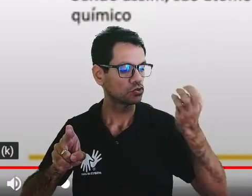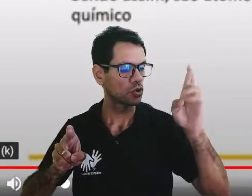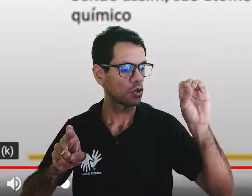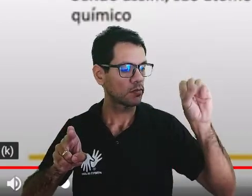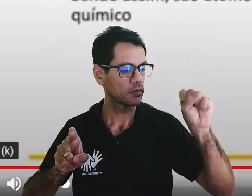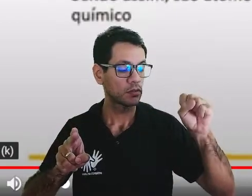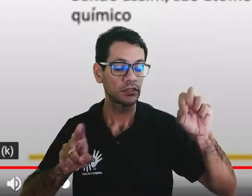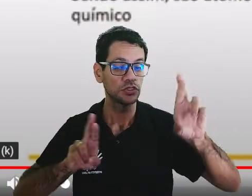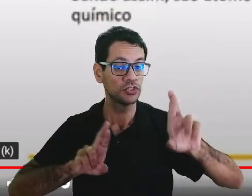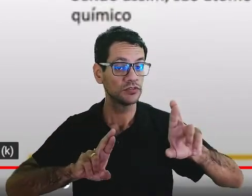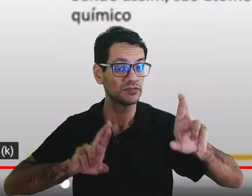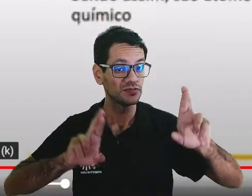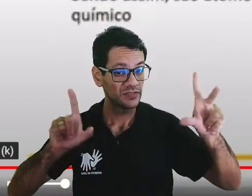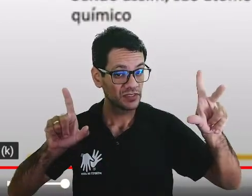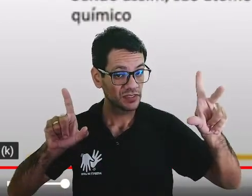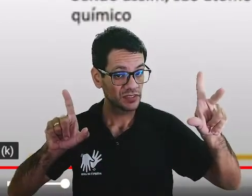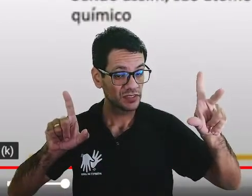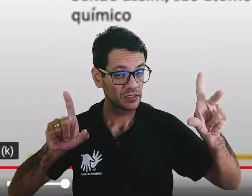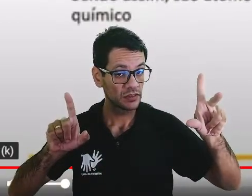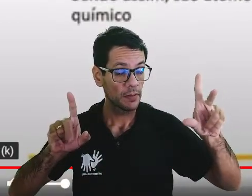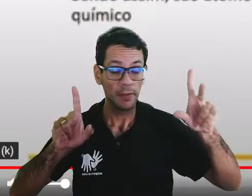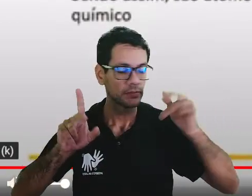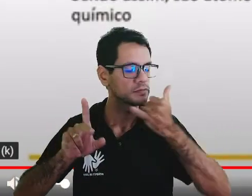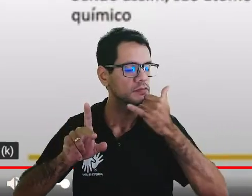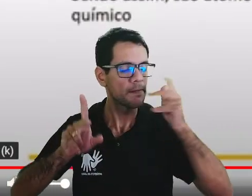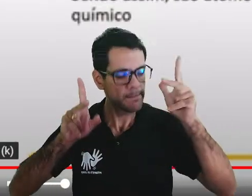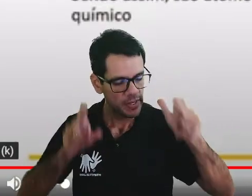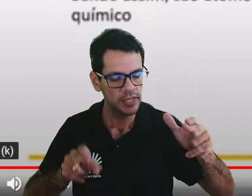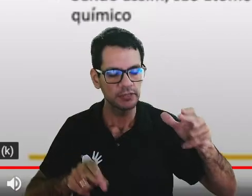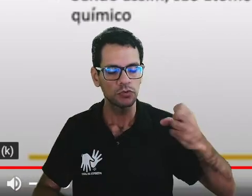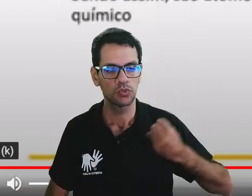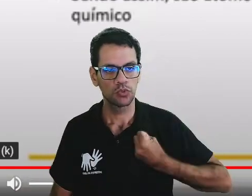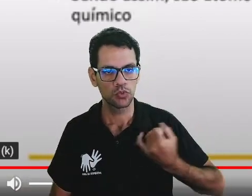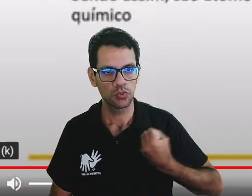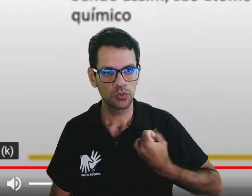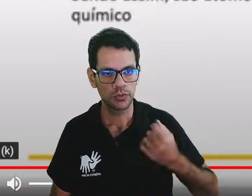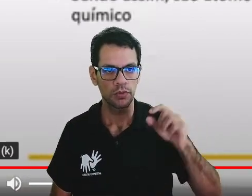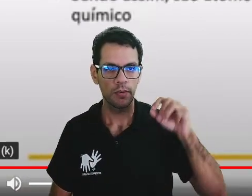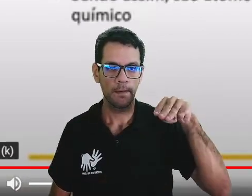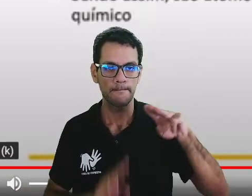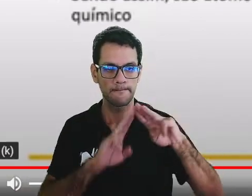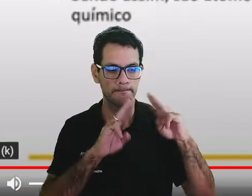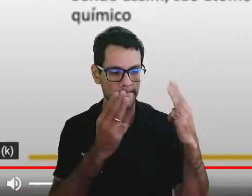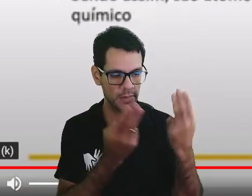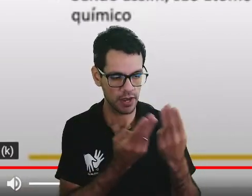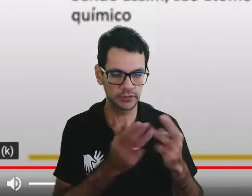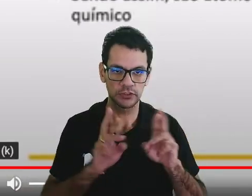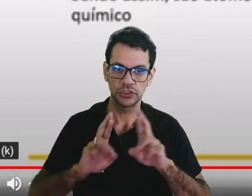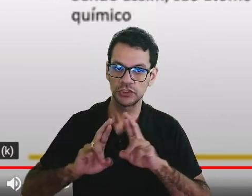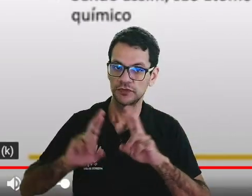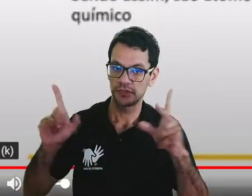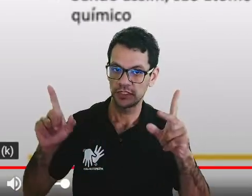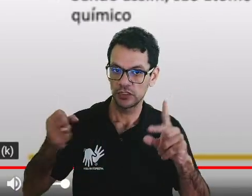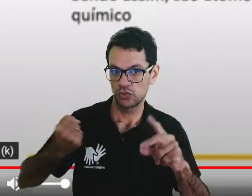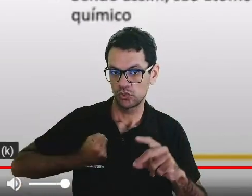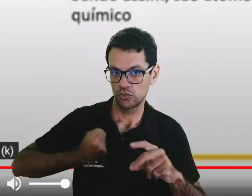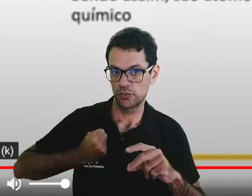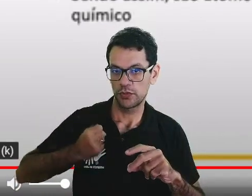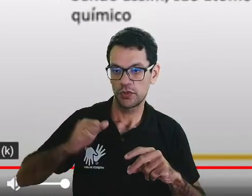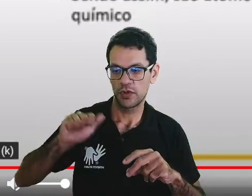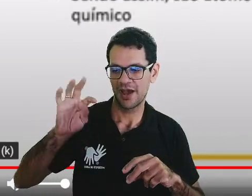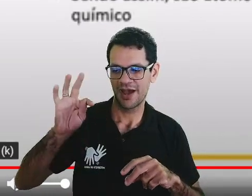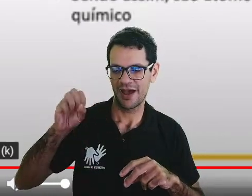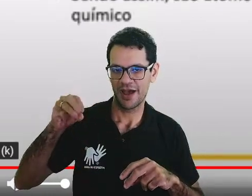números atômicos. Então, aqui eu representei a massa, né, em cima, 20, 40,